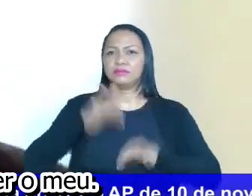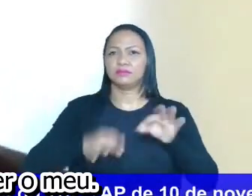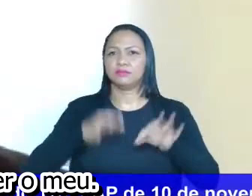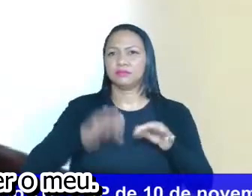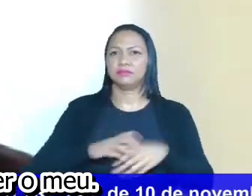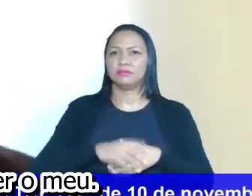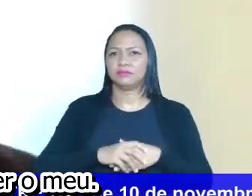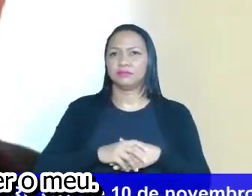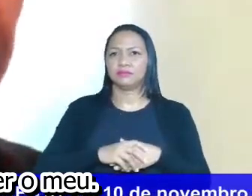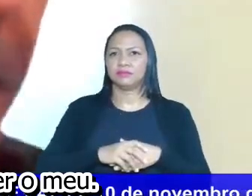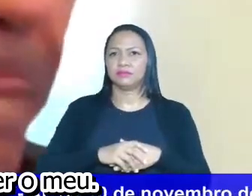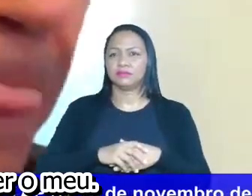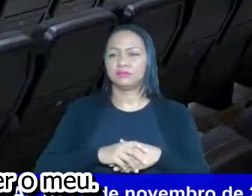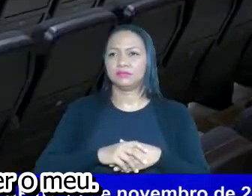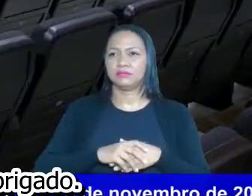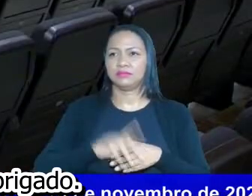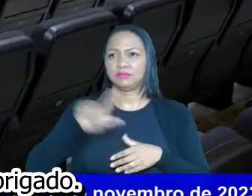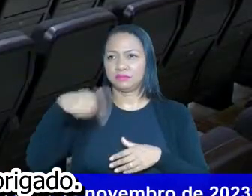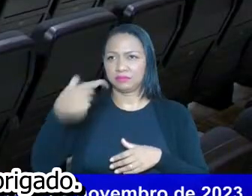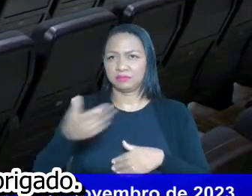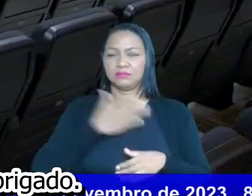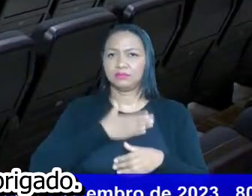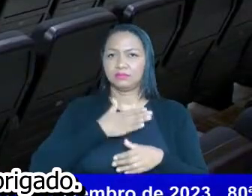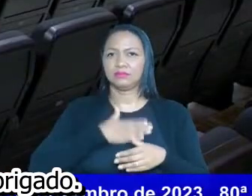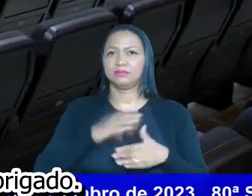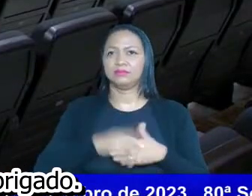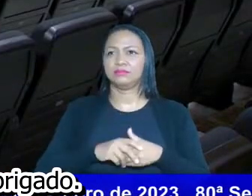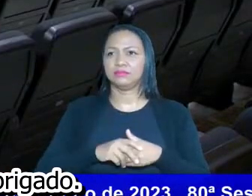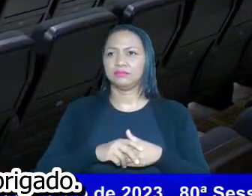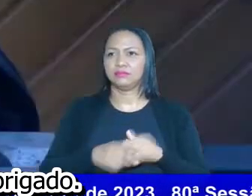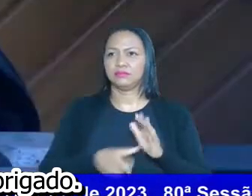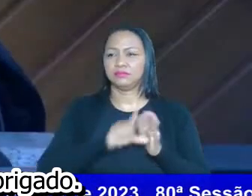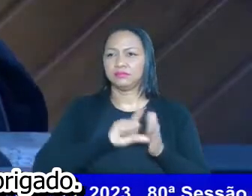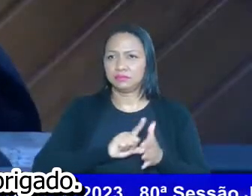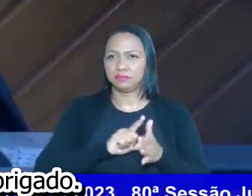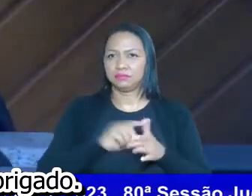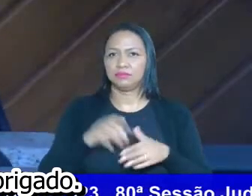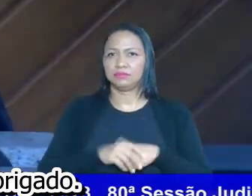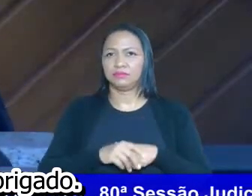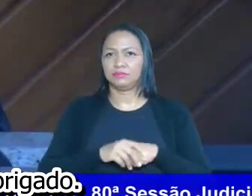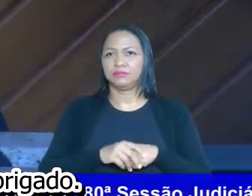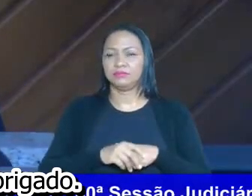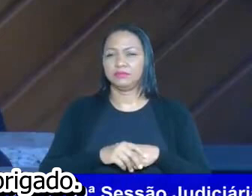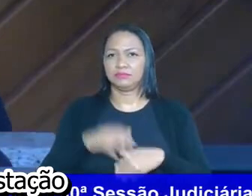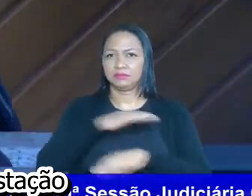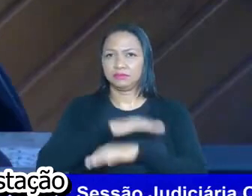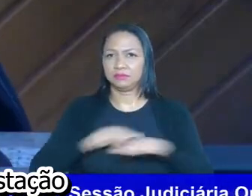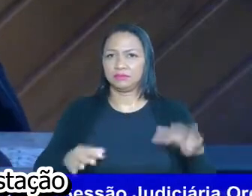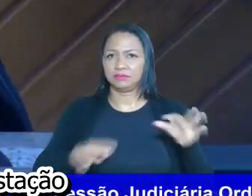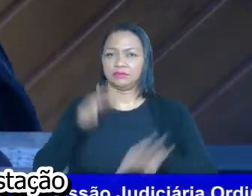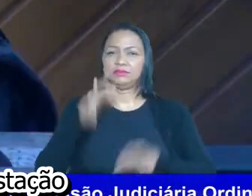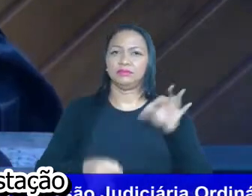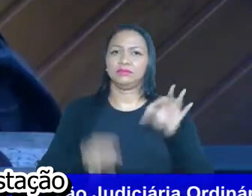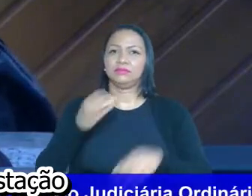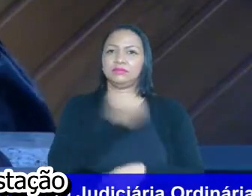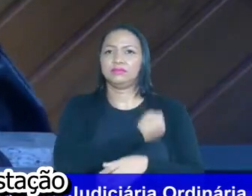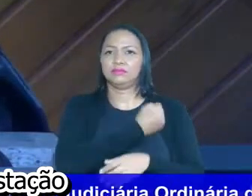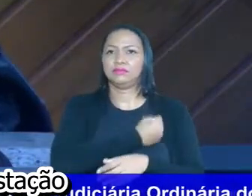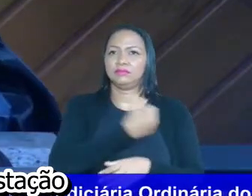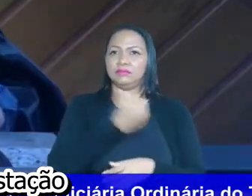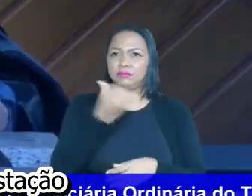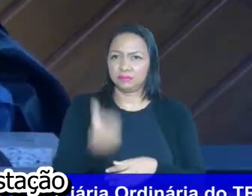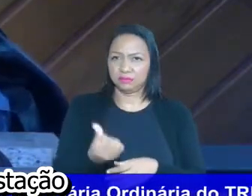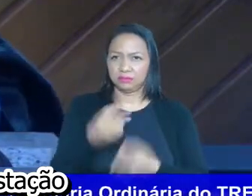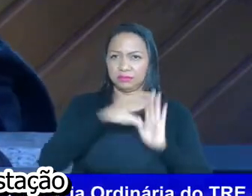sequência, possa ser o meu, pode ser? Pode ser, sim. Então, vamos adiantar. Obrigado. Chama em julgamento o item 6